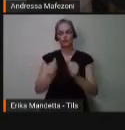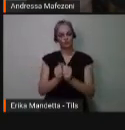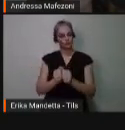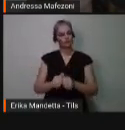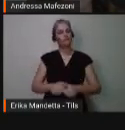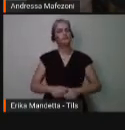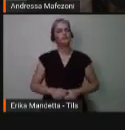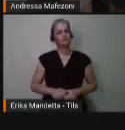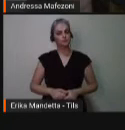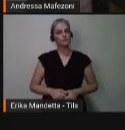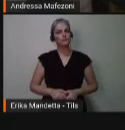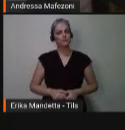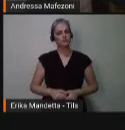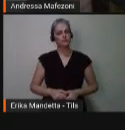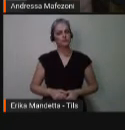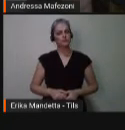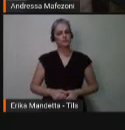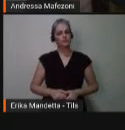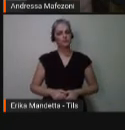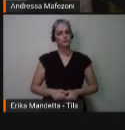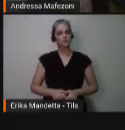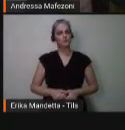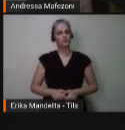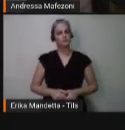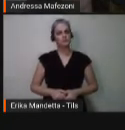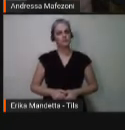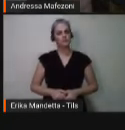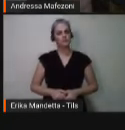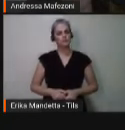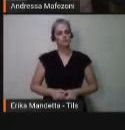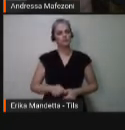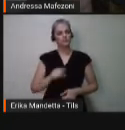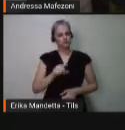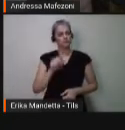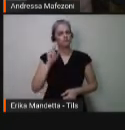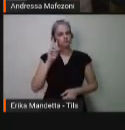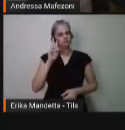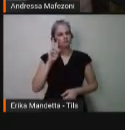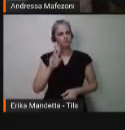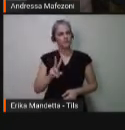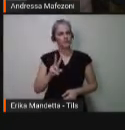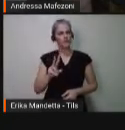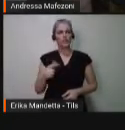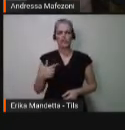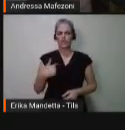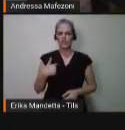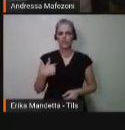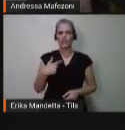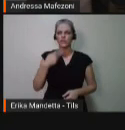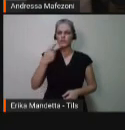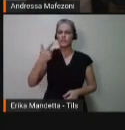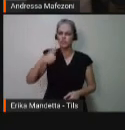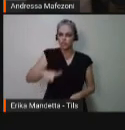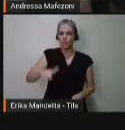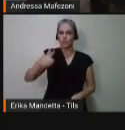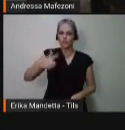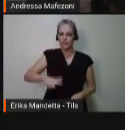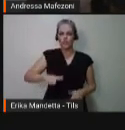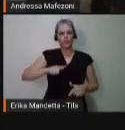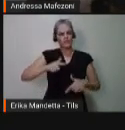escola. Percebam que eu estou frisando muito essa questão desse trabalho e falando muito desse